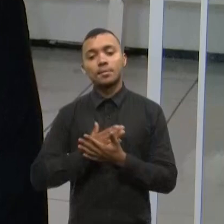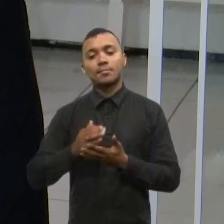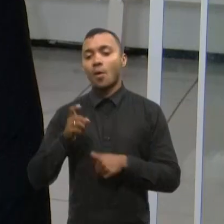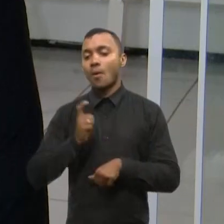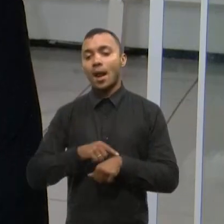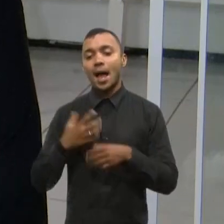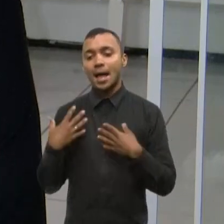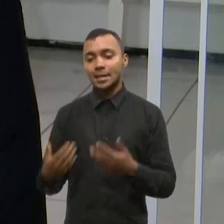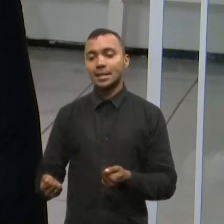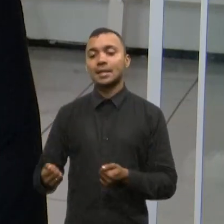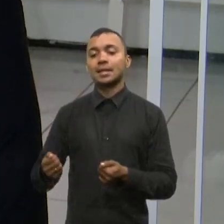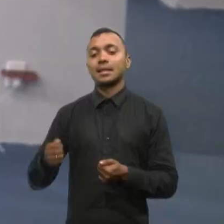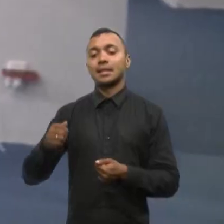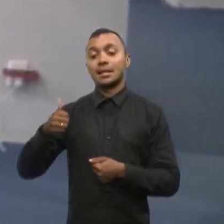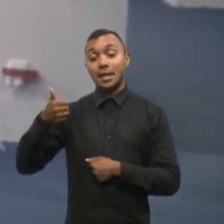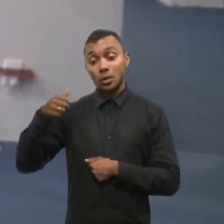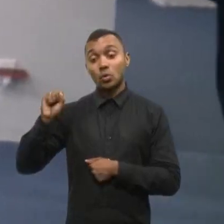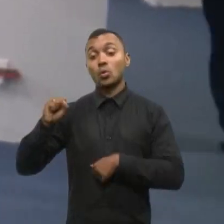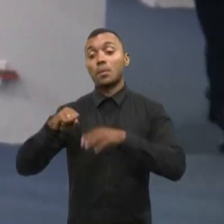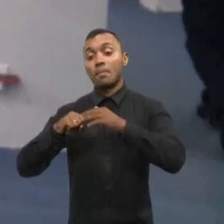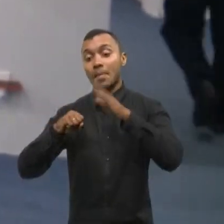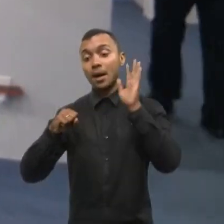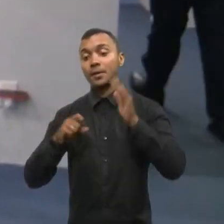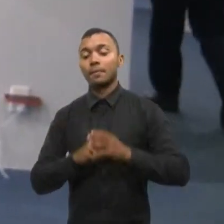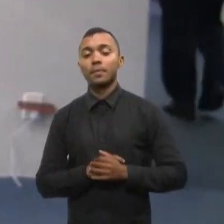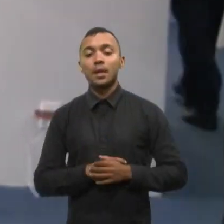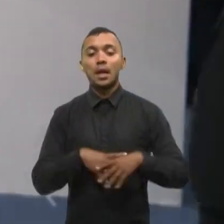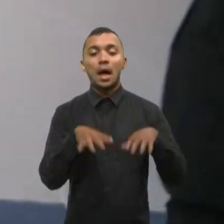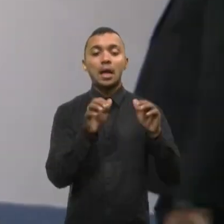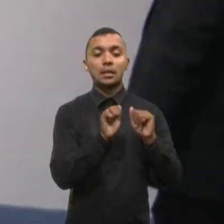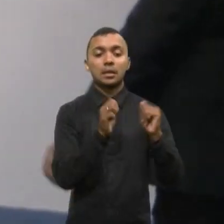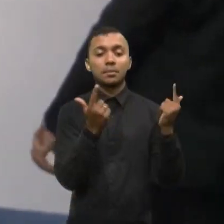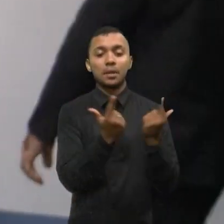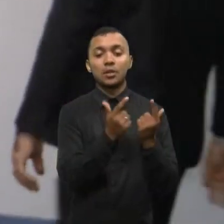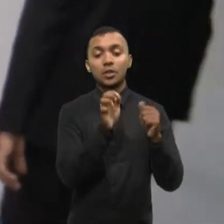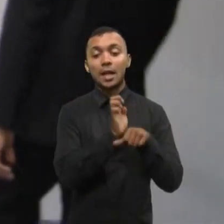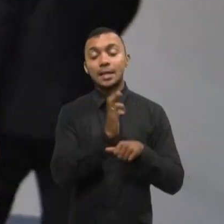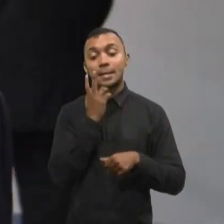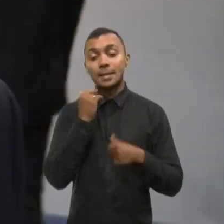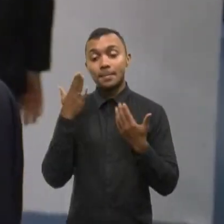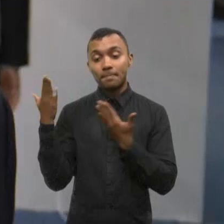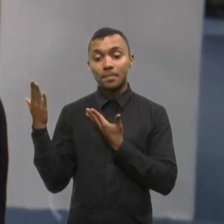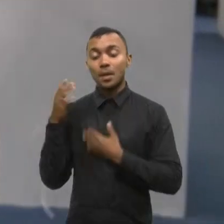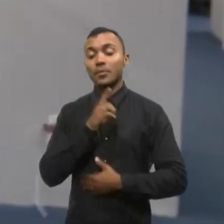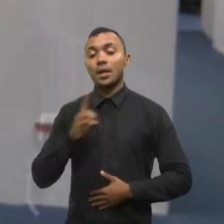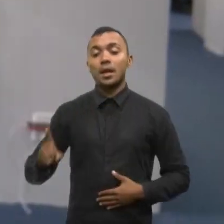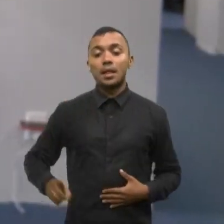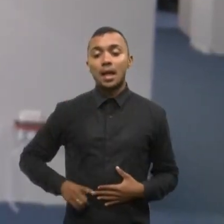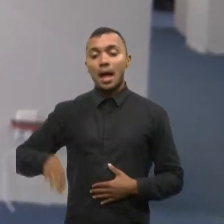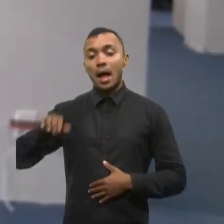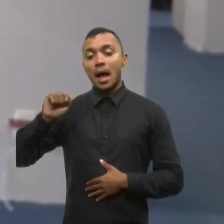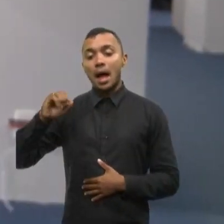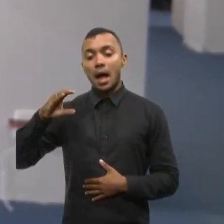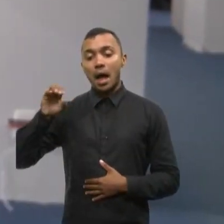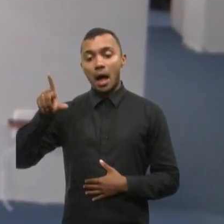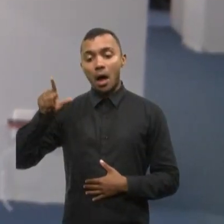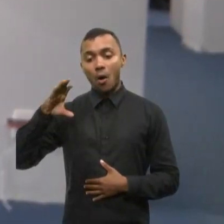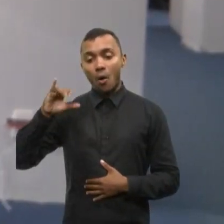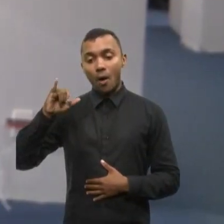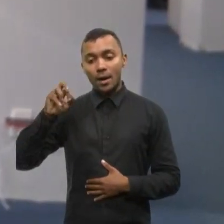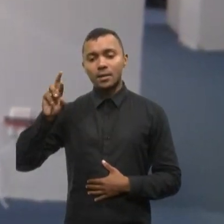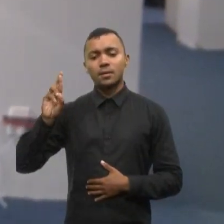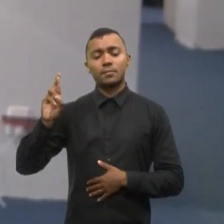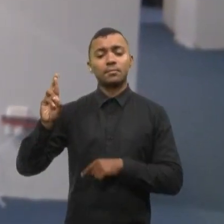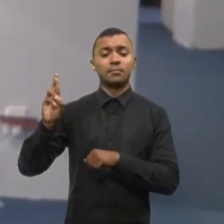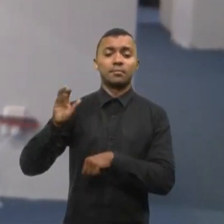tratamento depois dos 18 anos. Na Assembleia Legislativa do Ceará, o deputado Alcides Fernandes avalia que essa decisão não deve